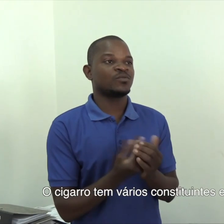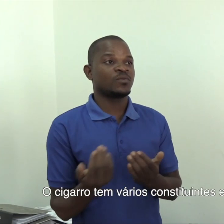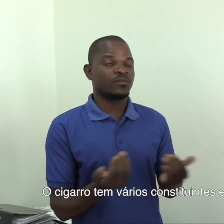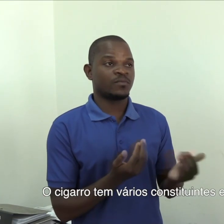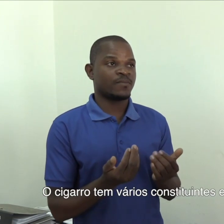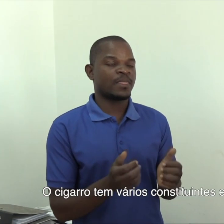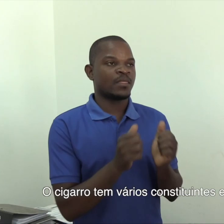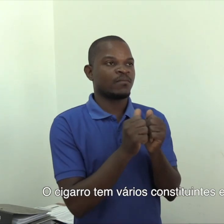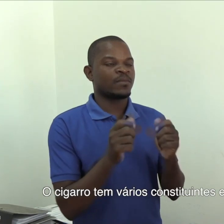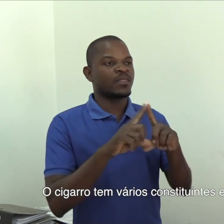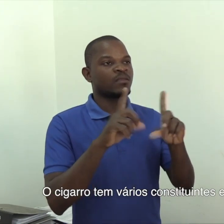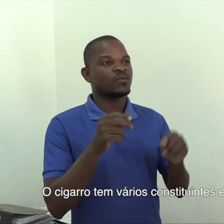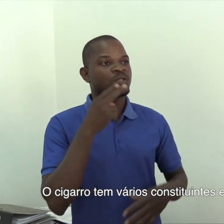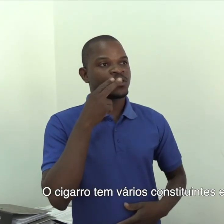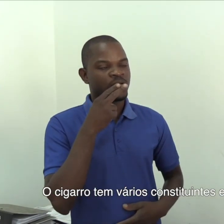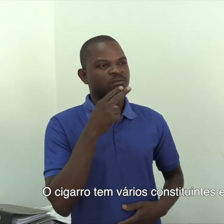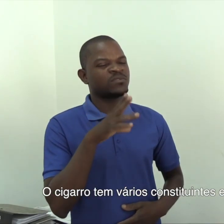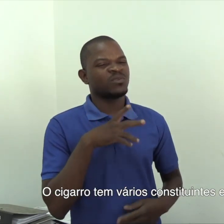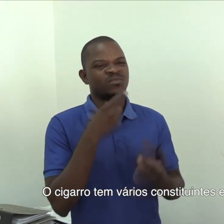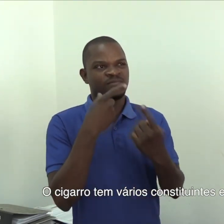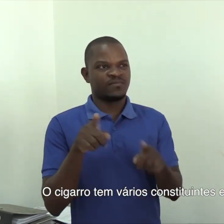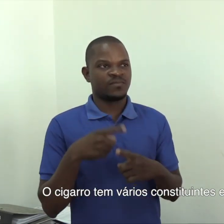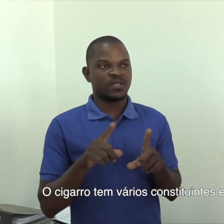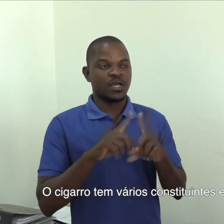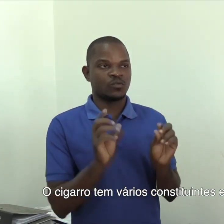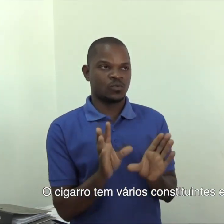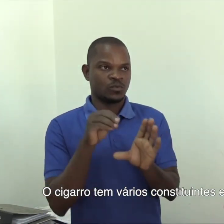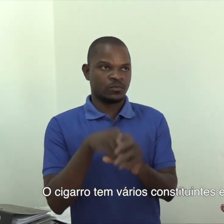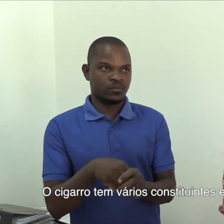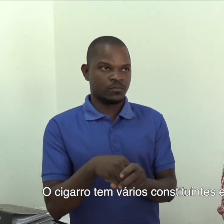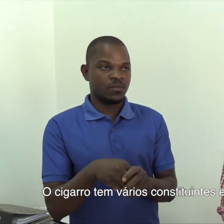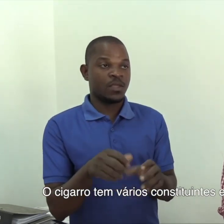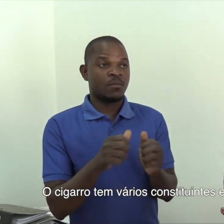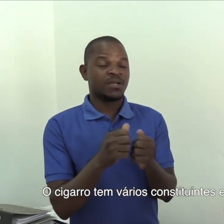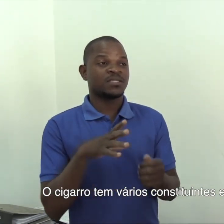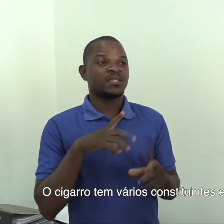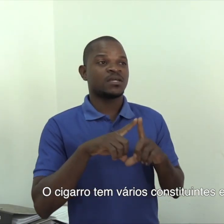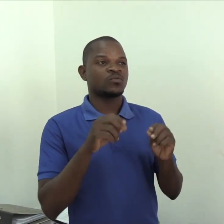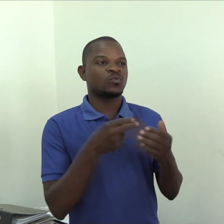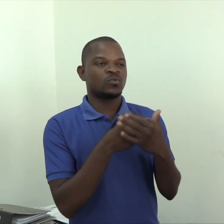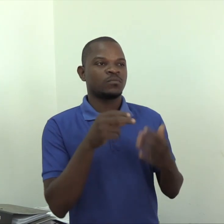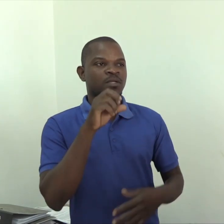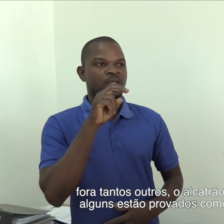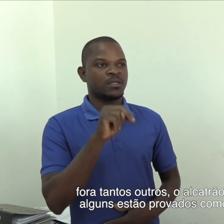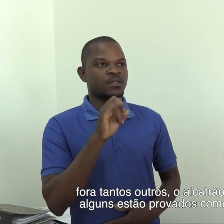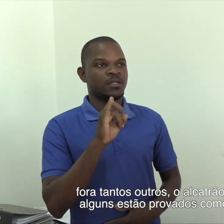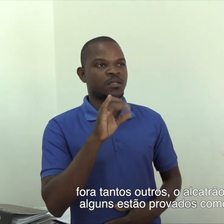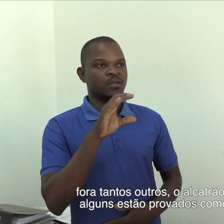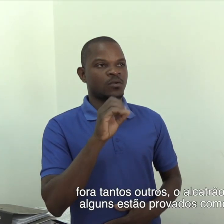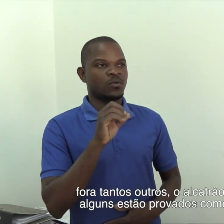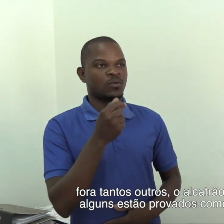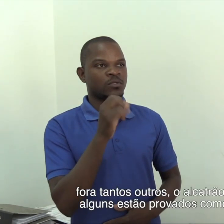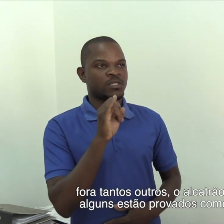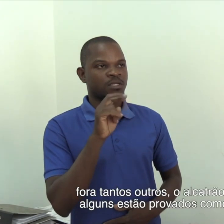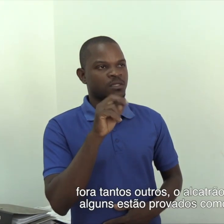cigarro tem vários constituintes e um dos constituintes é a nicotina fora todos os outros o